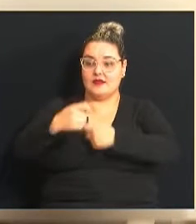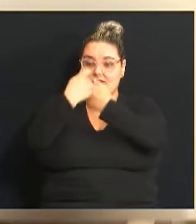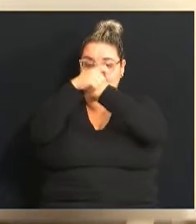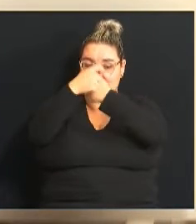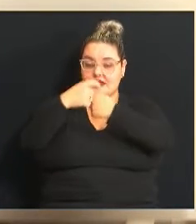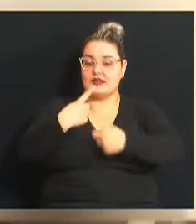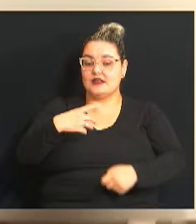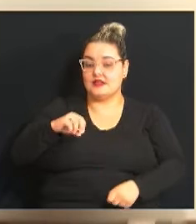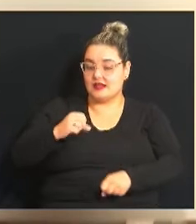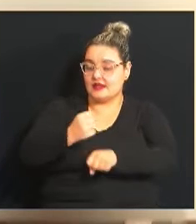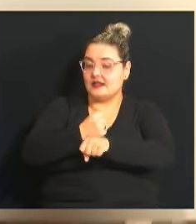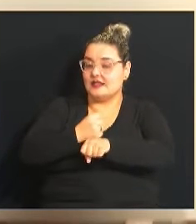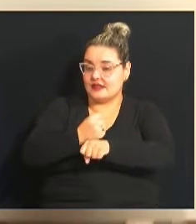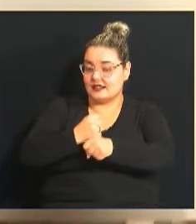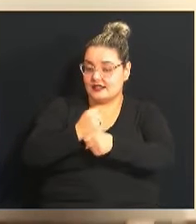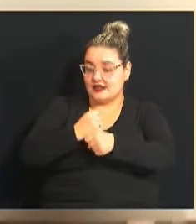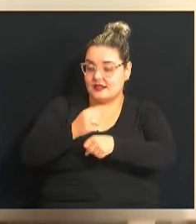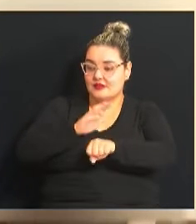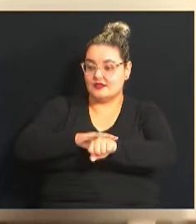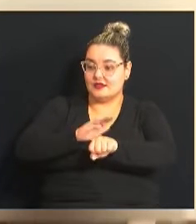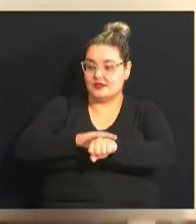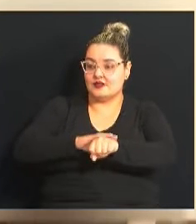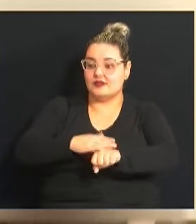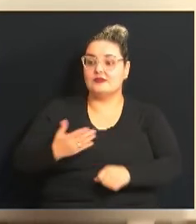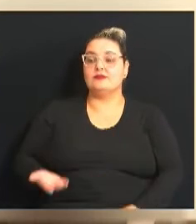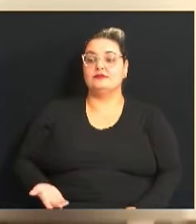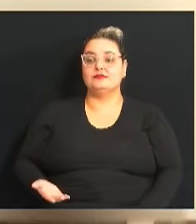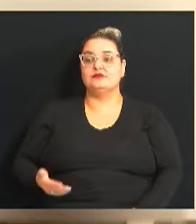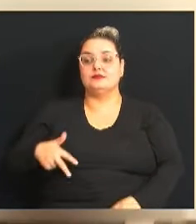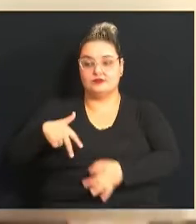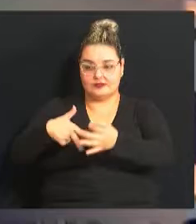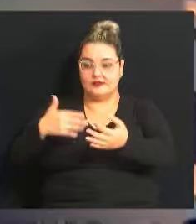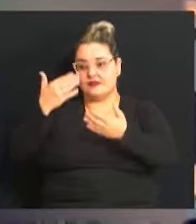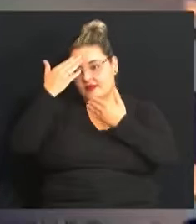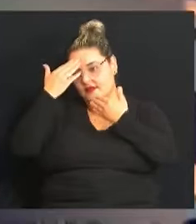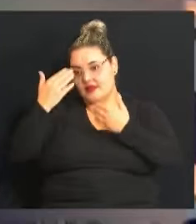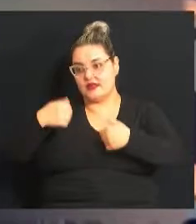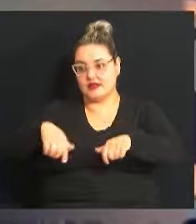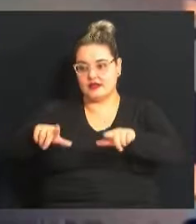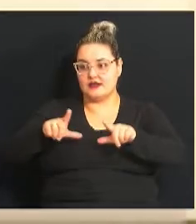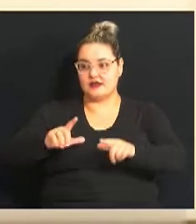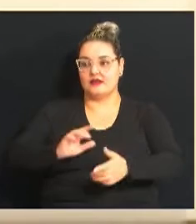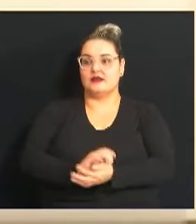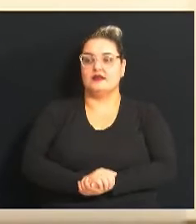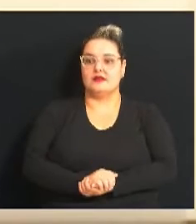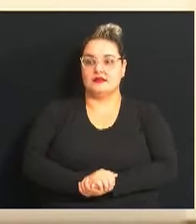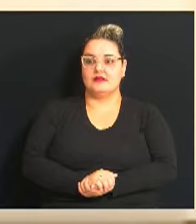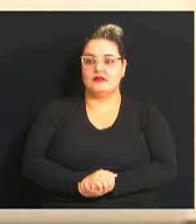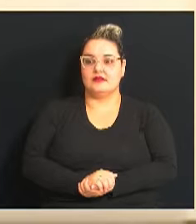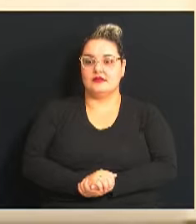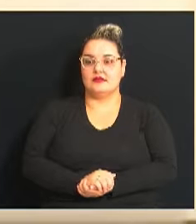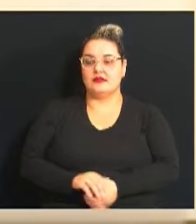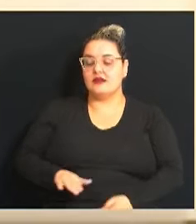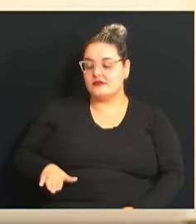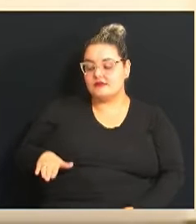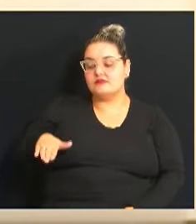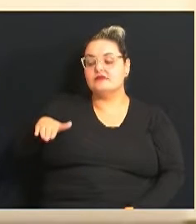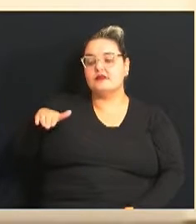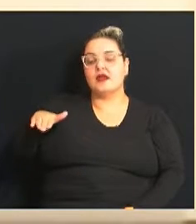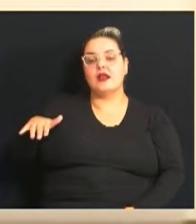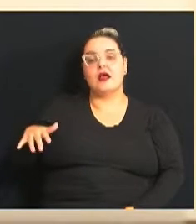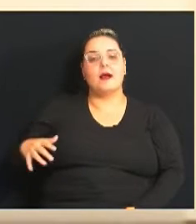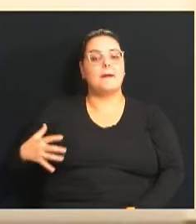de atuação. Em sua fala, ele agradeceu o diploma. Desde novo, sou apaixonado pelo